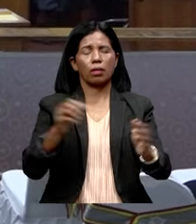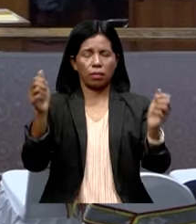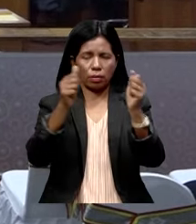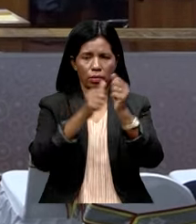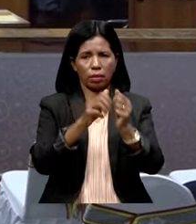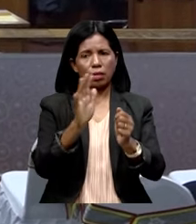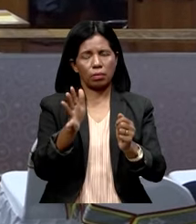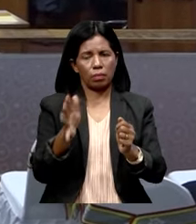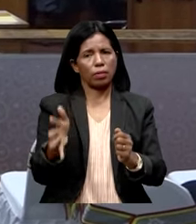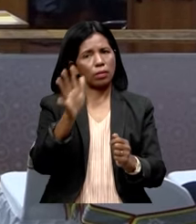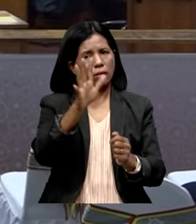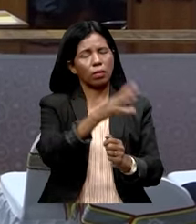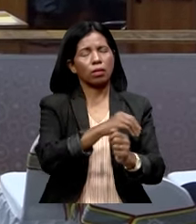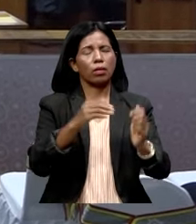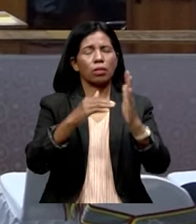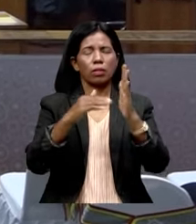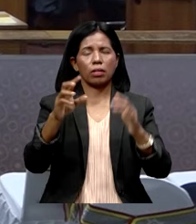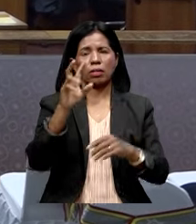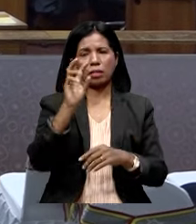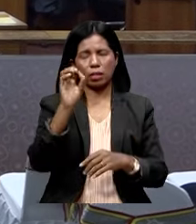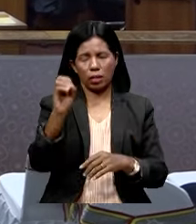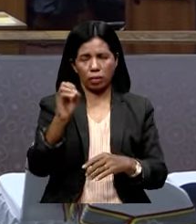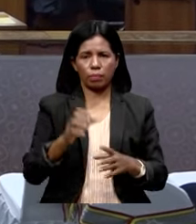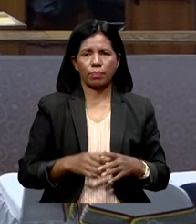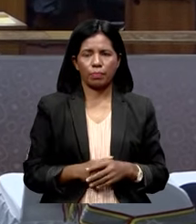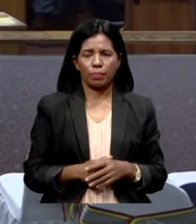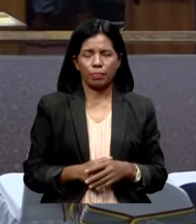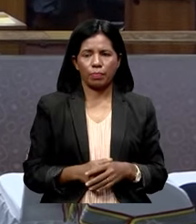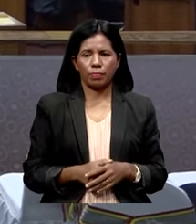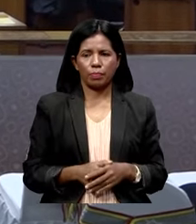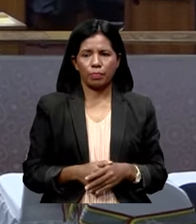Lima Nulo Lourenço Lima contra Gero no abstenção Gero. Equipa Cobertura, GMN.